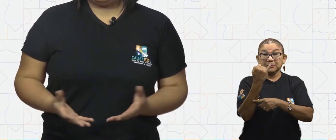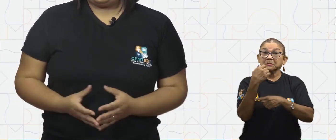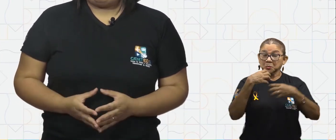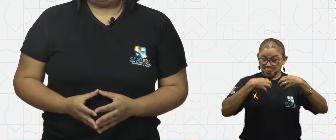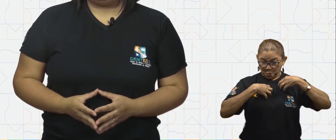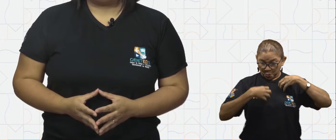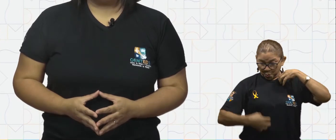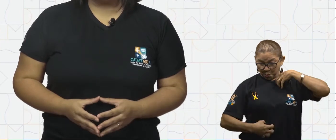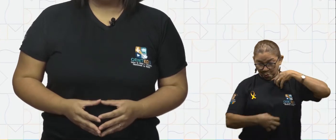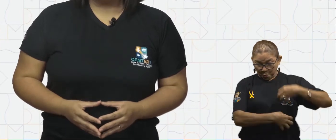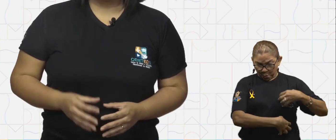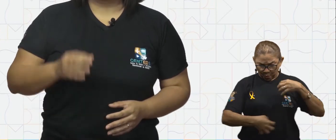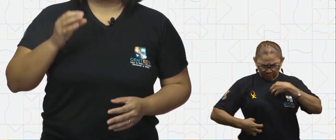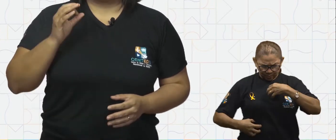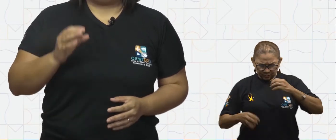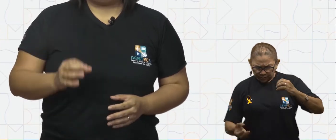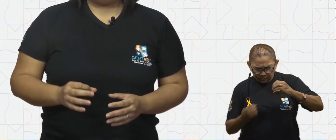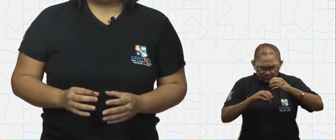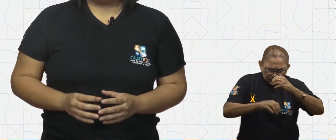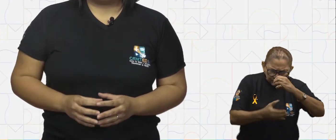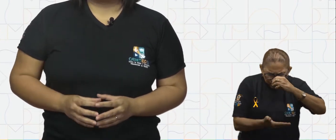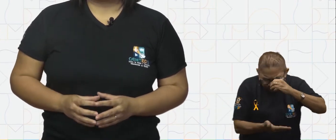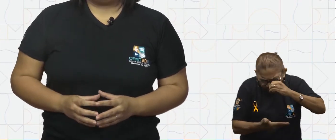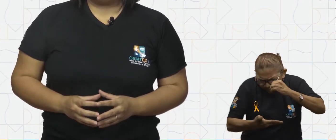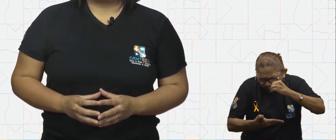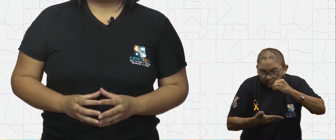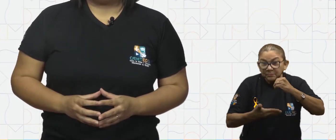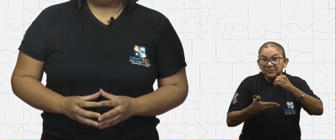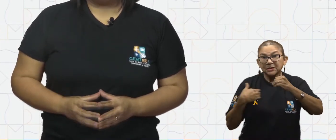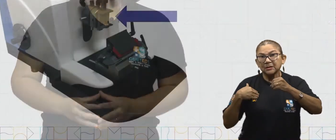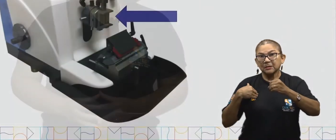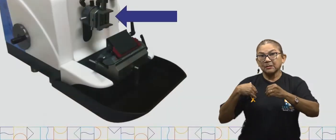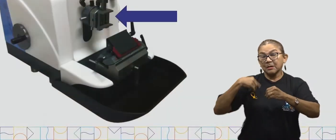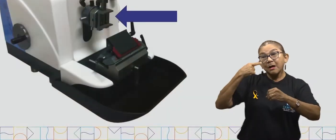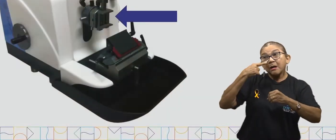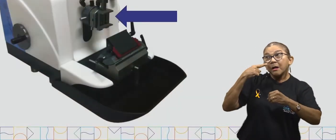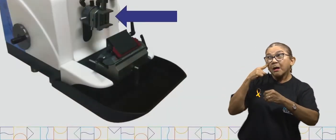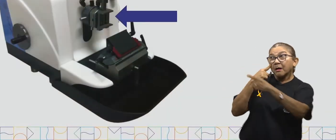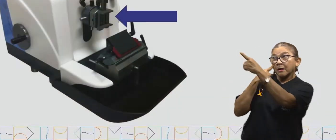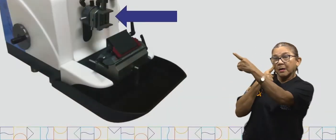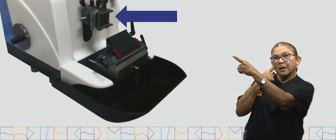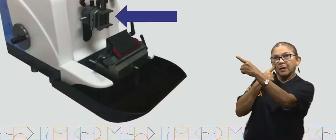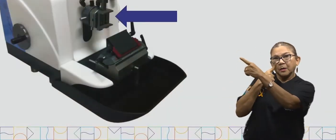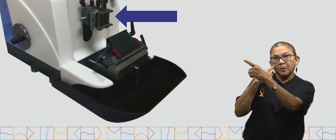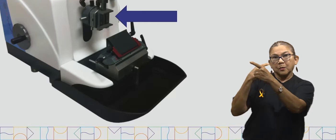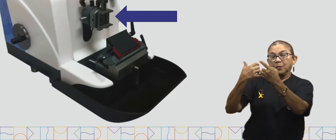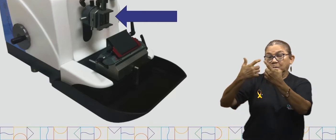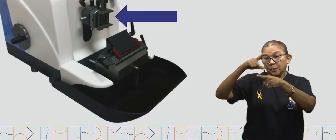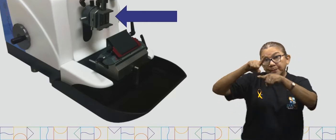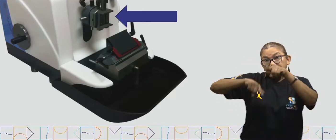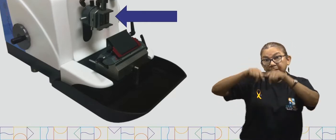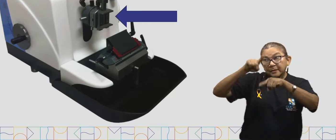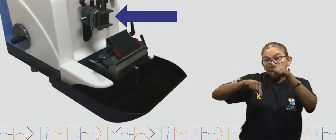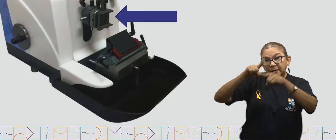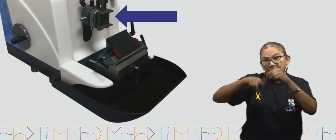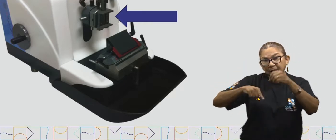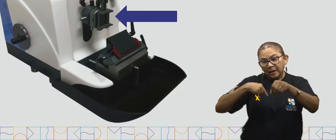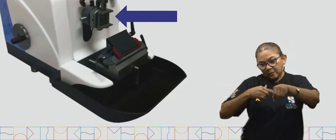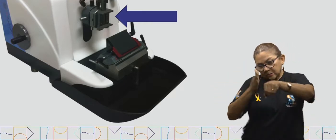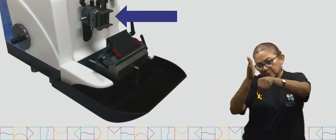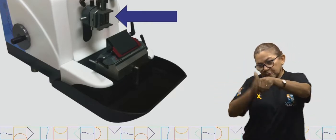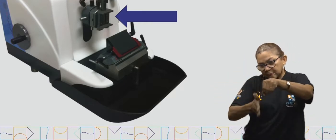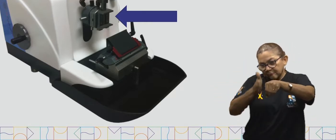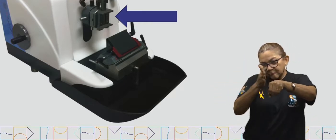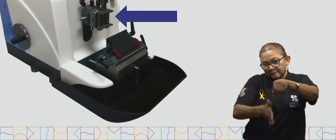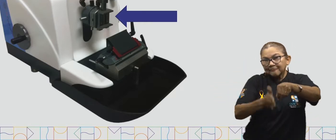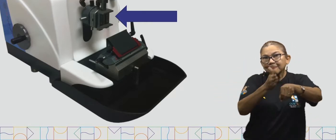órgão, por exemplo. O equipamento que faz esses cortes é o micrótomo. O material a